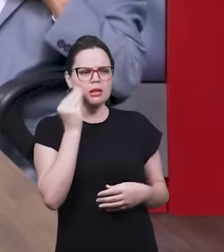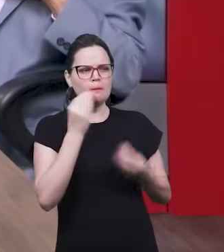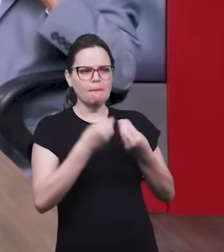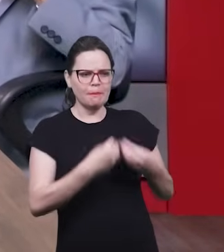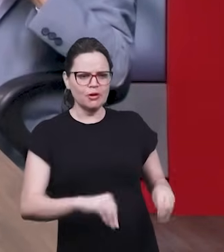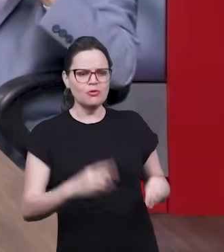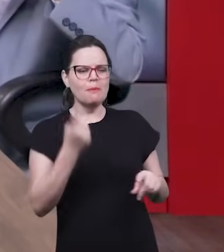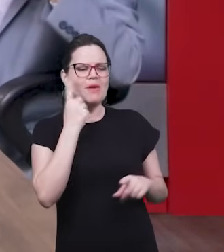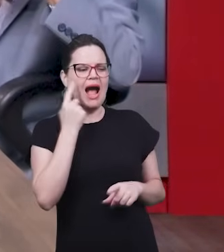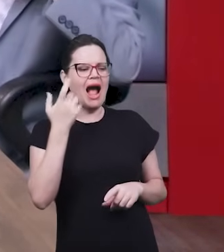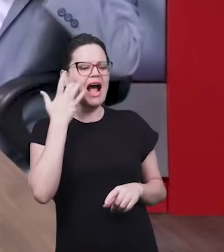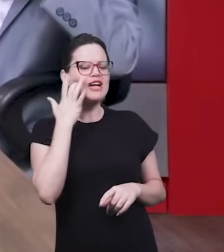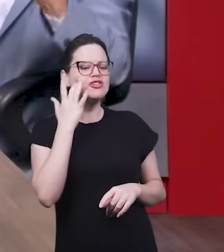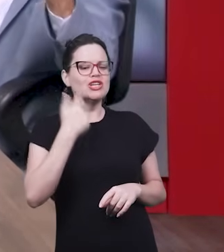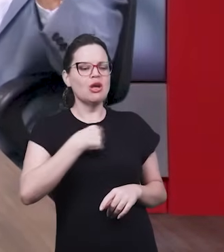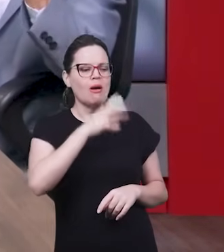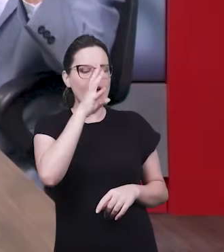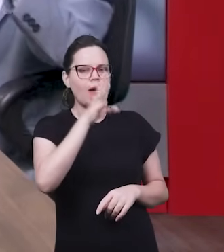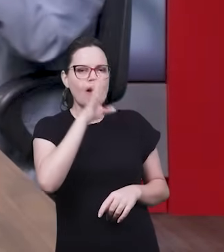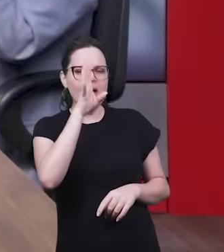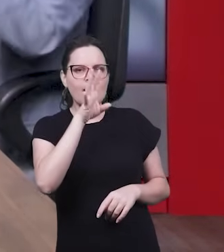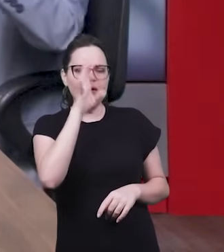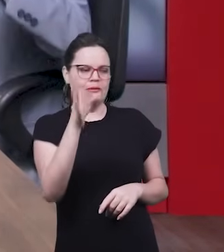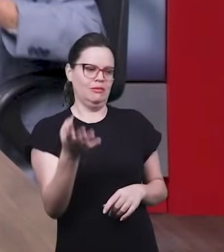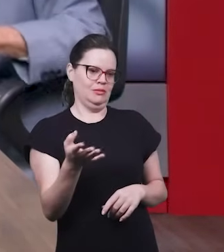naturalmente, achar que eu estava fazendo uma coisa